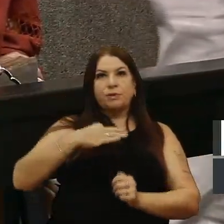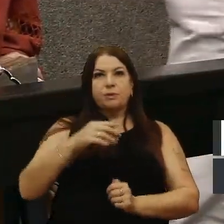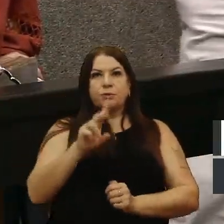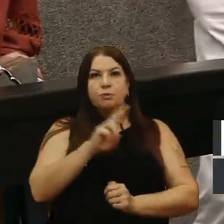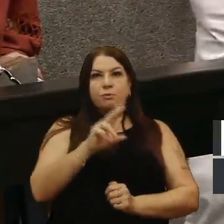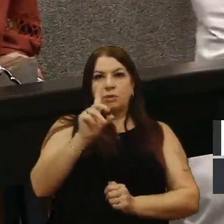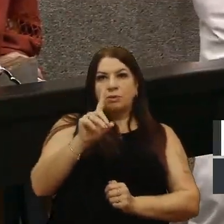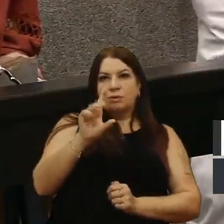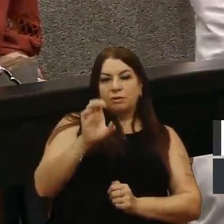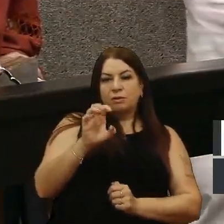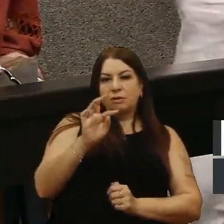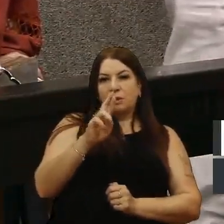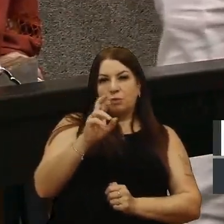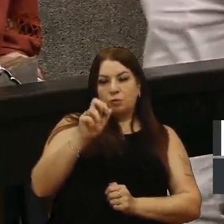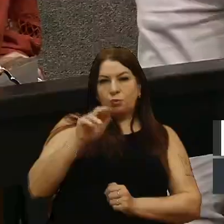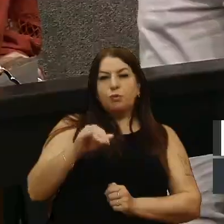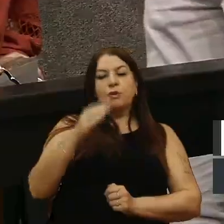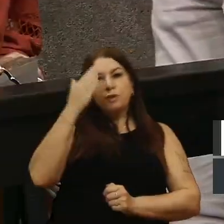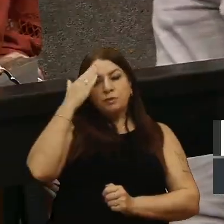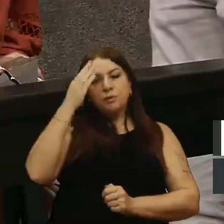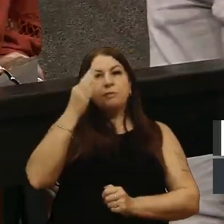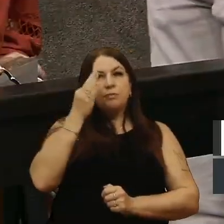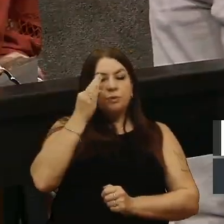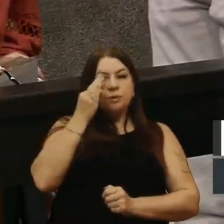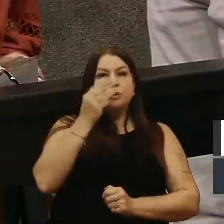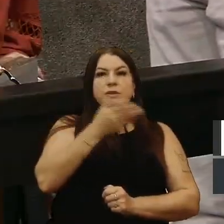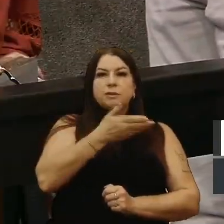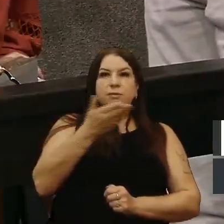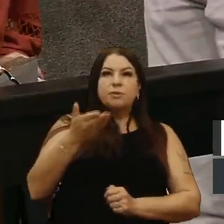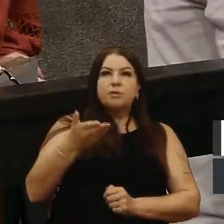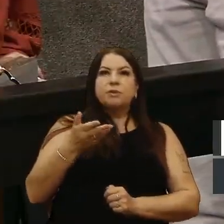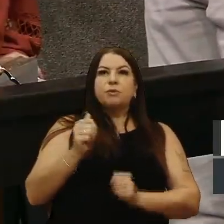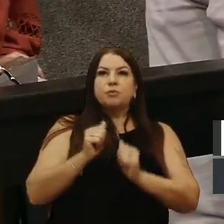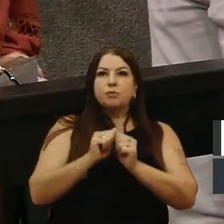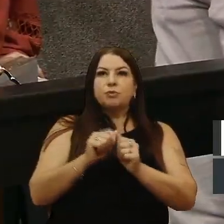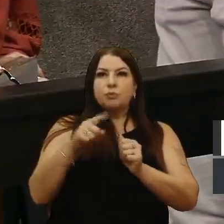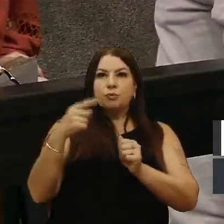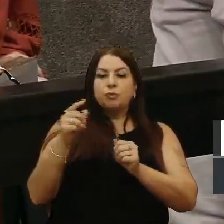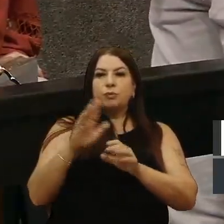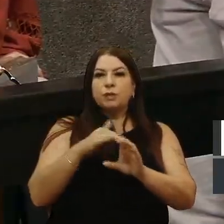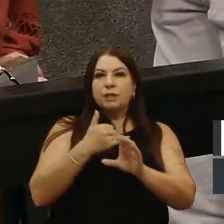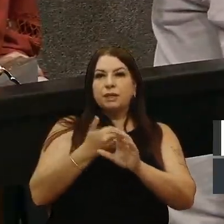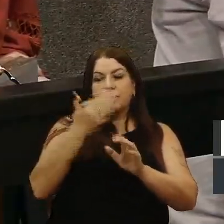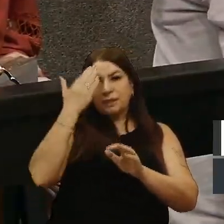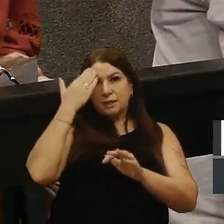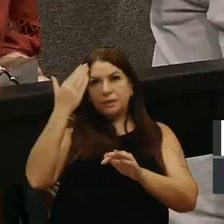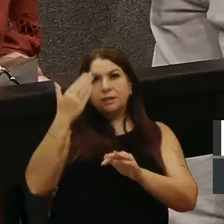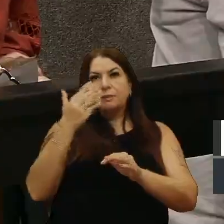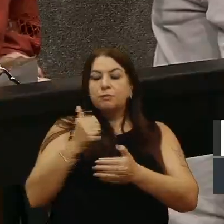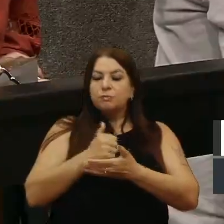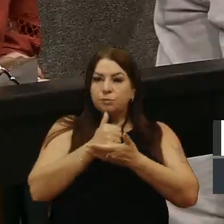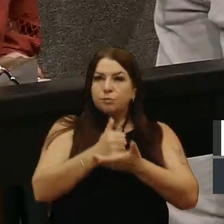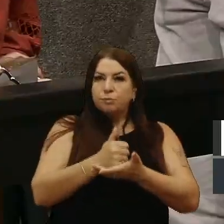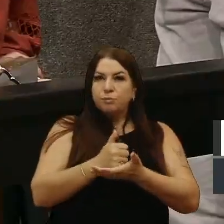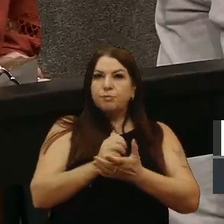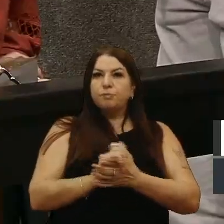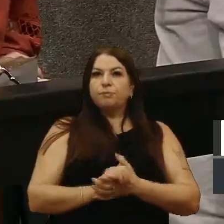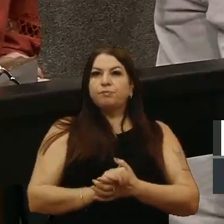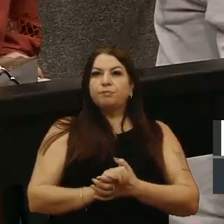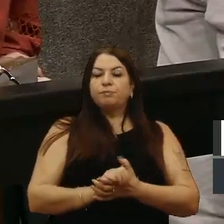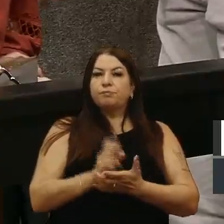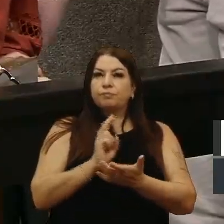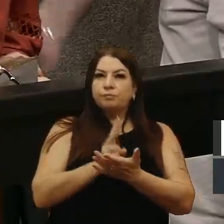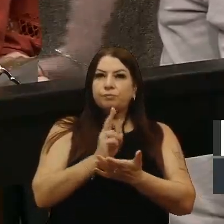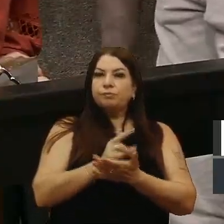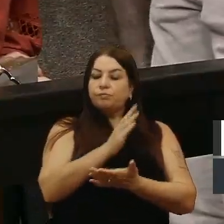né, agradecer pela presença, e aqui publicamente já fiz, através de outros canais, agradecer por todo o apoio, né, sempre